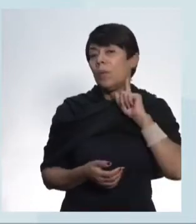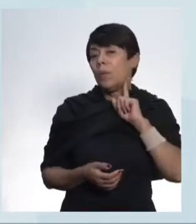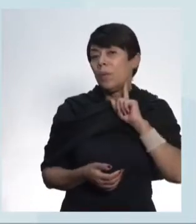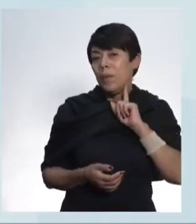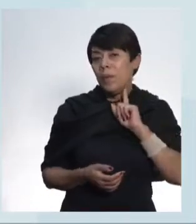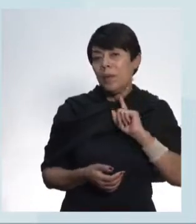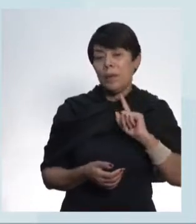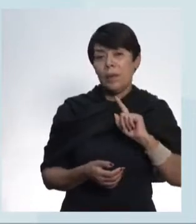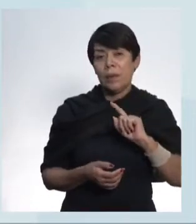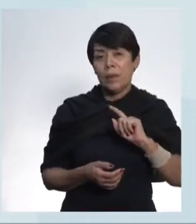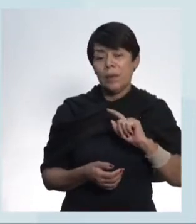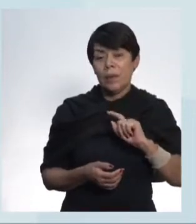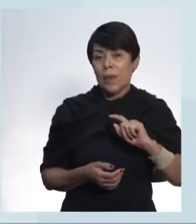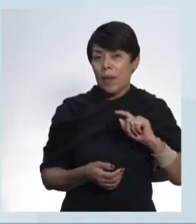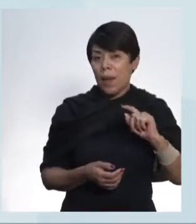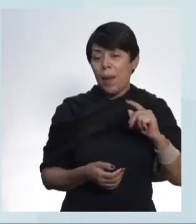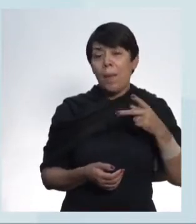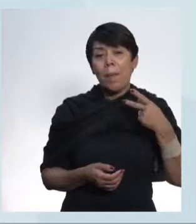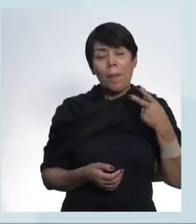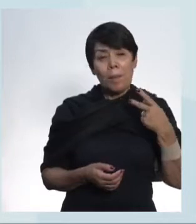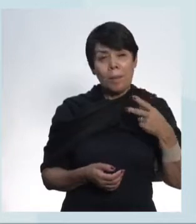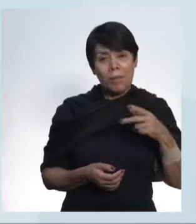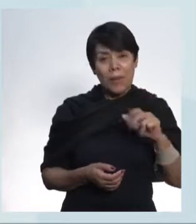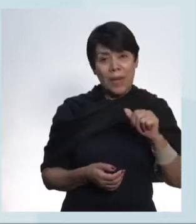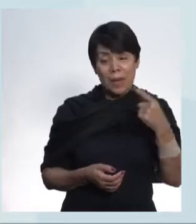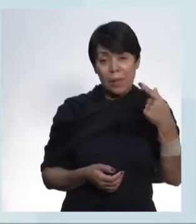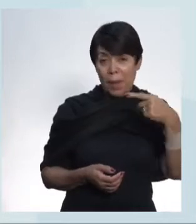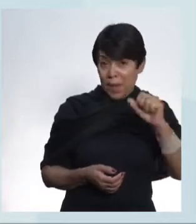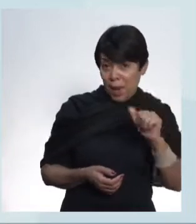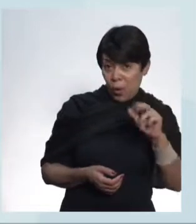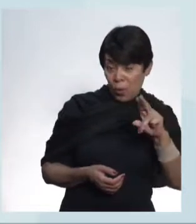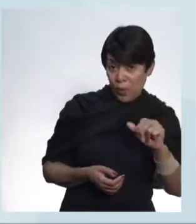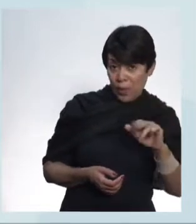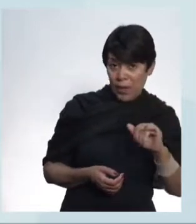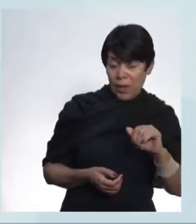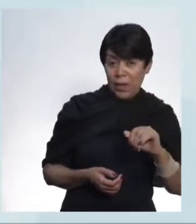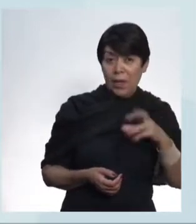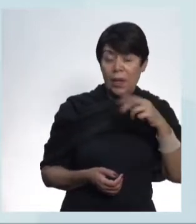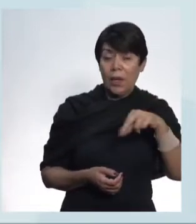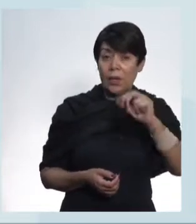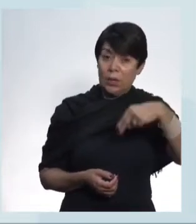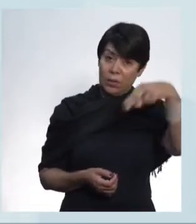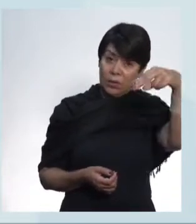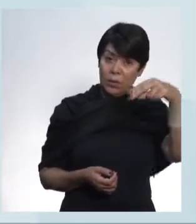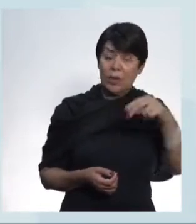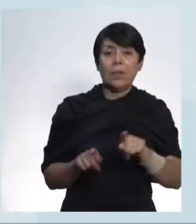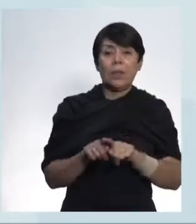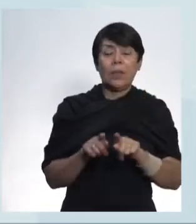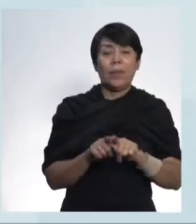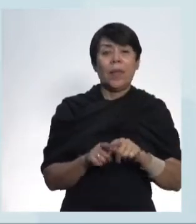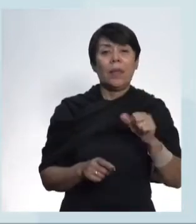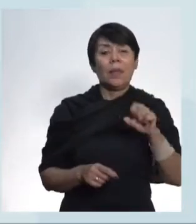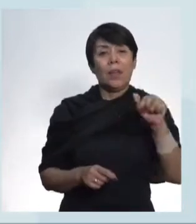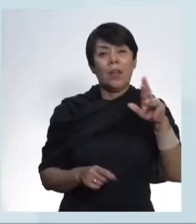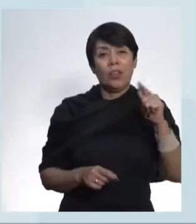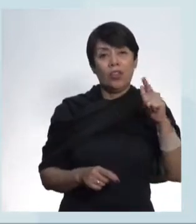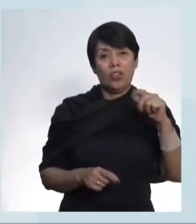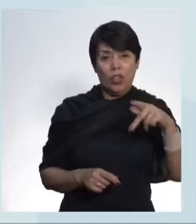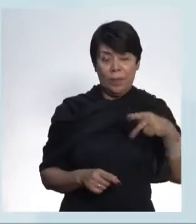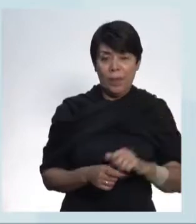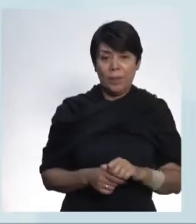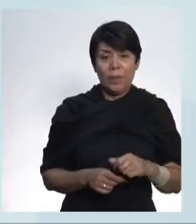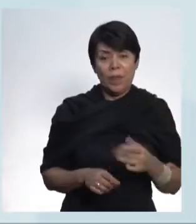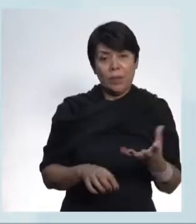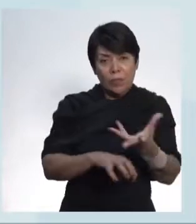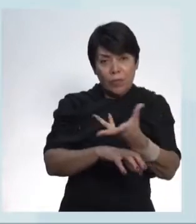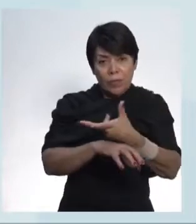Paraíba, Pernambuco, Piauí, o Rio Grande do Norte e Sergipe. É formada basicamente de